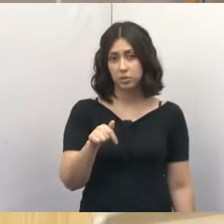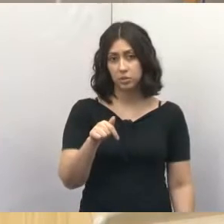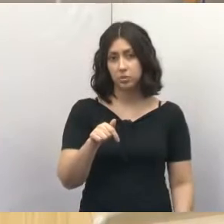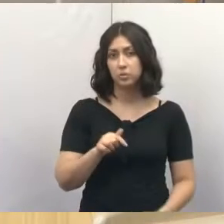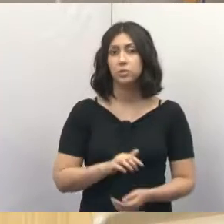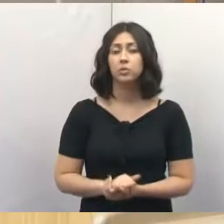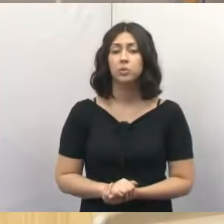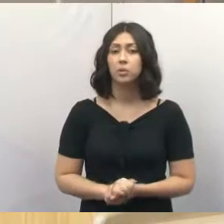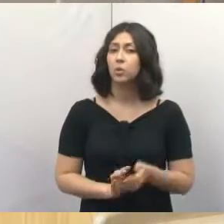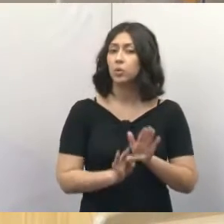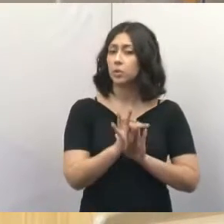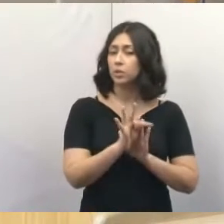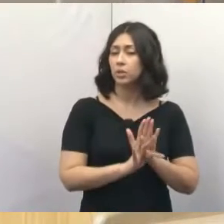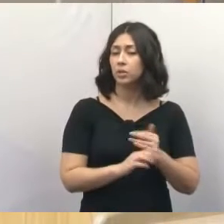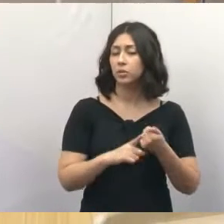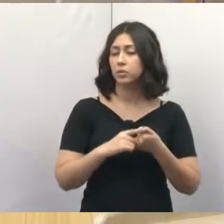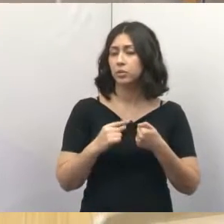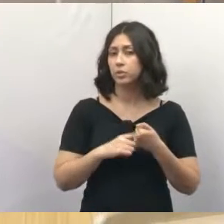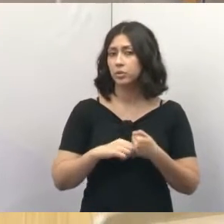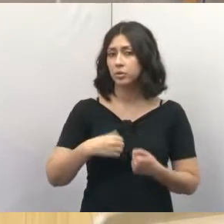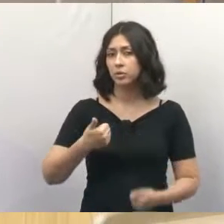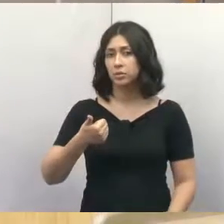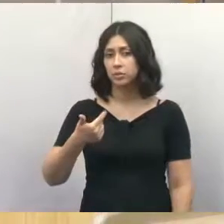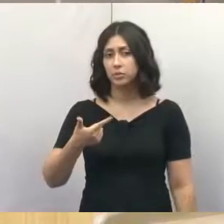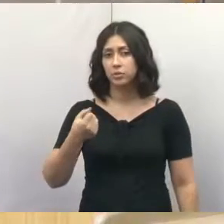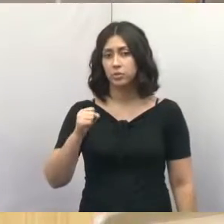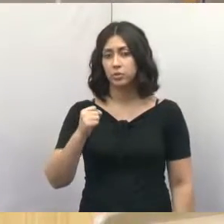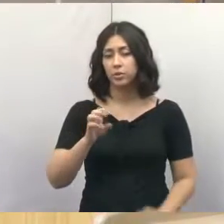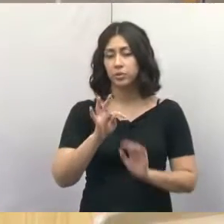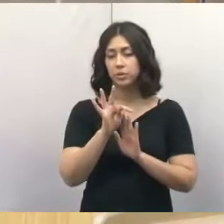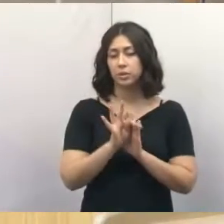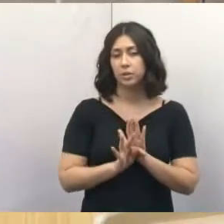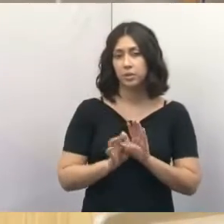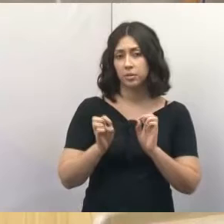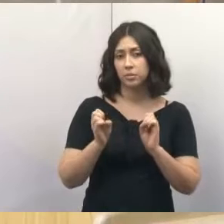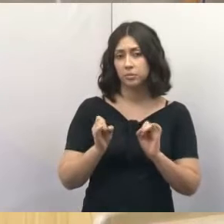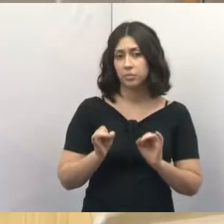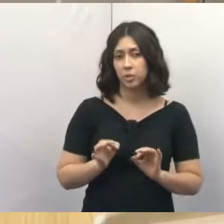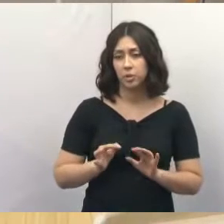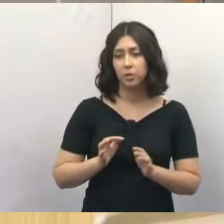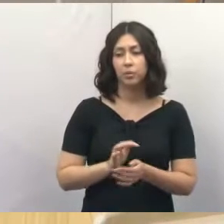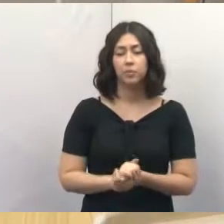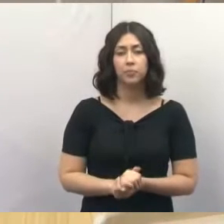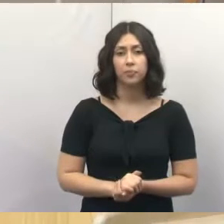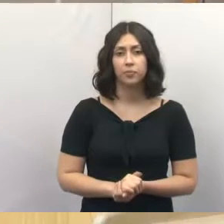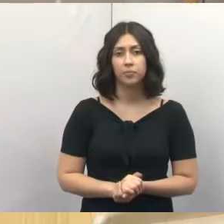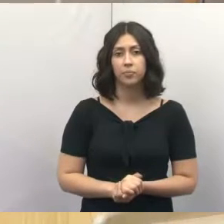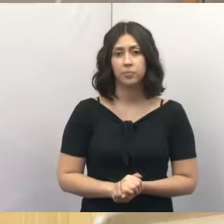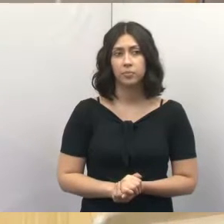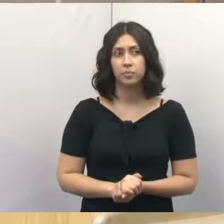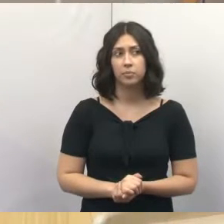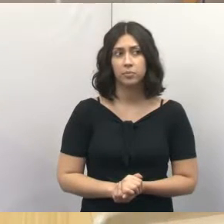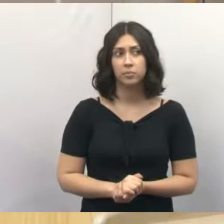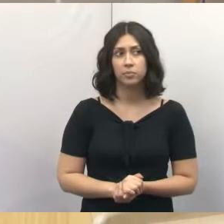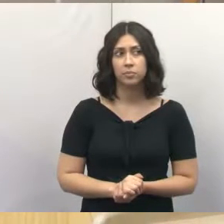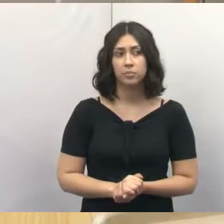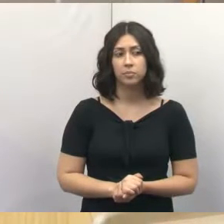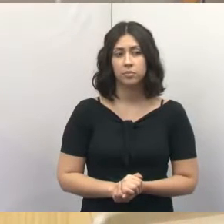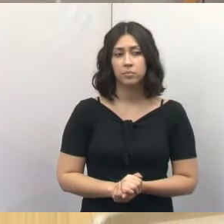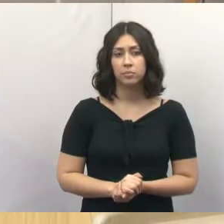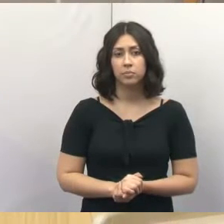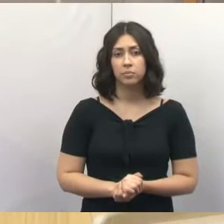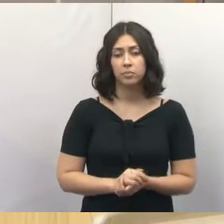O caput do artigo 128 passa a ter a seguinte redação. Artigo 128. Salvo a expressa disposição prevista